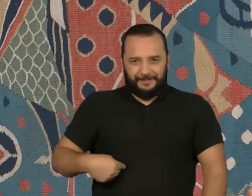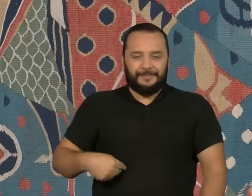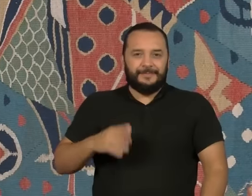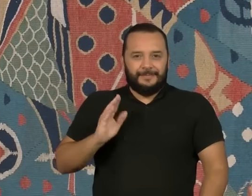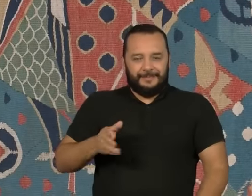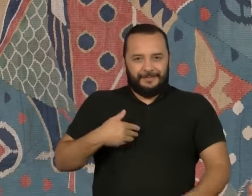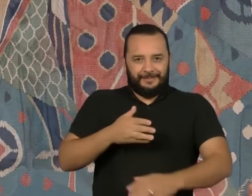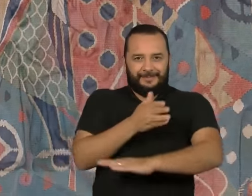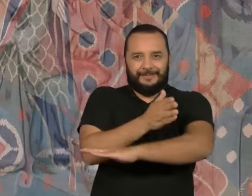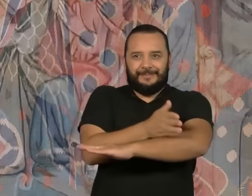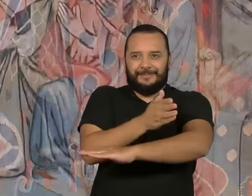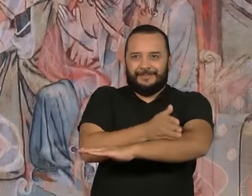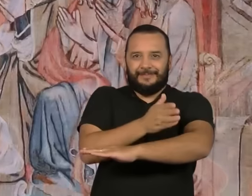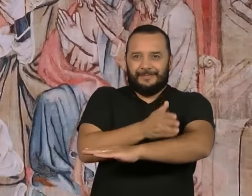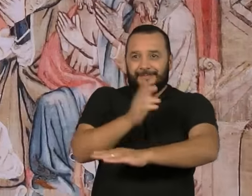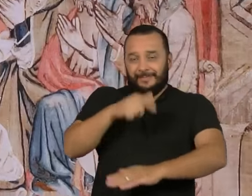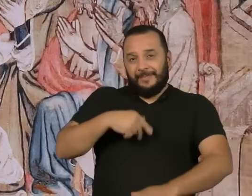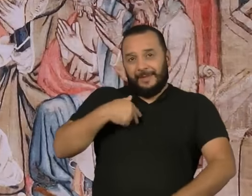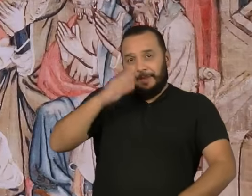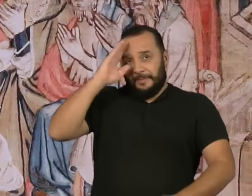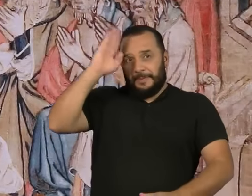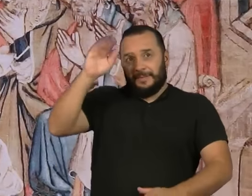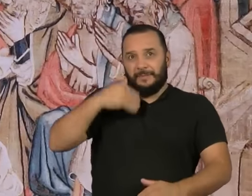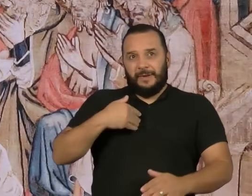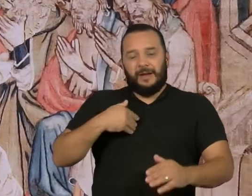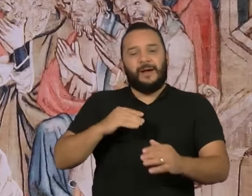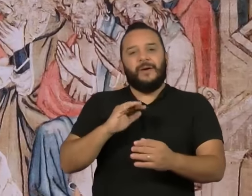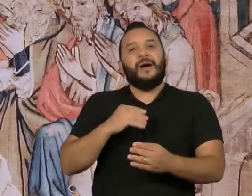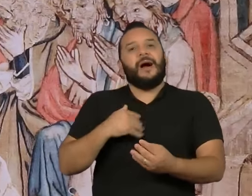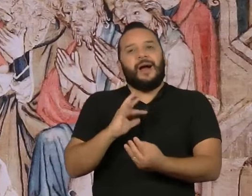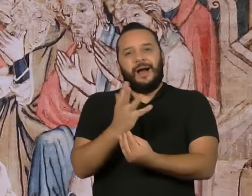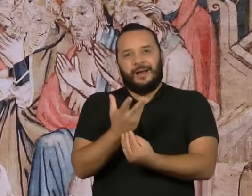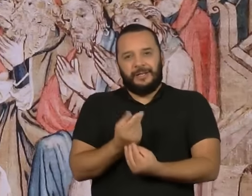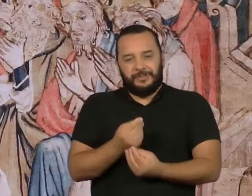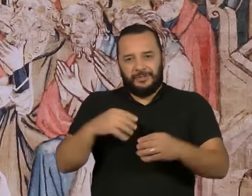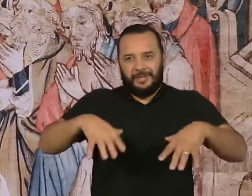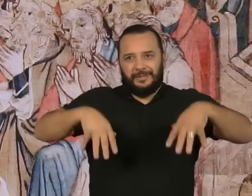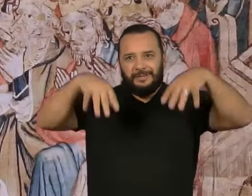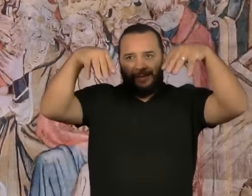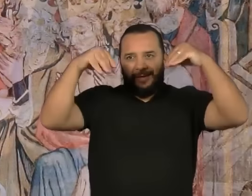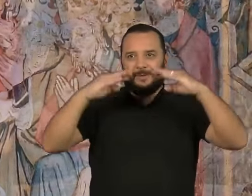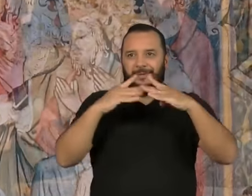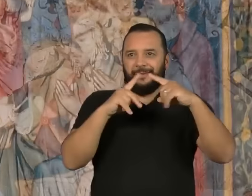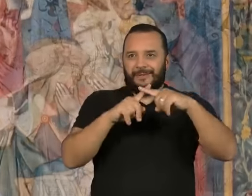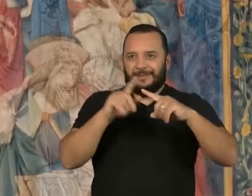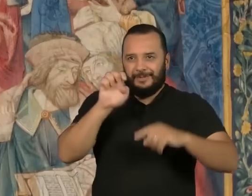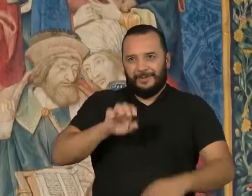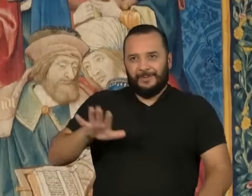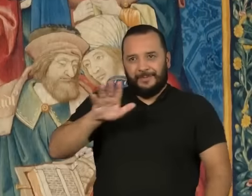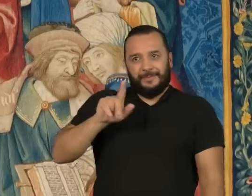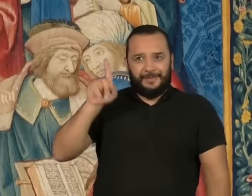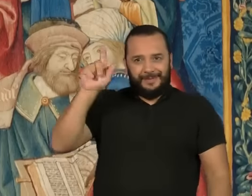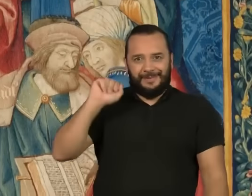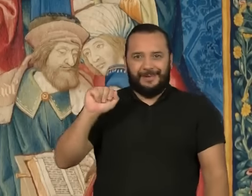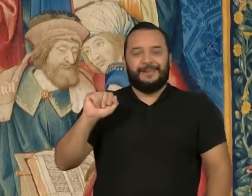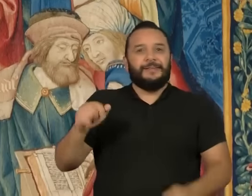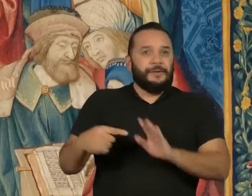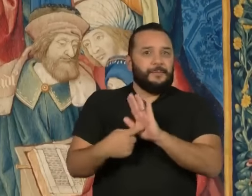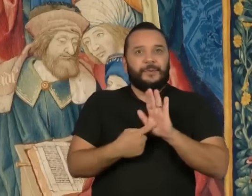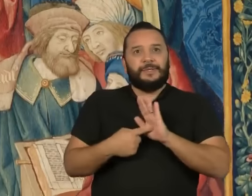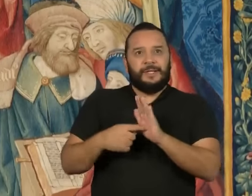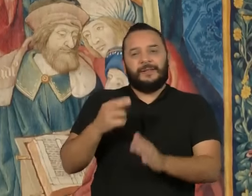Média, foi uma das principais formas de arte decorativa nos castelos e igrejas europeias, frequentemente retratando